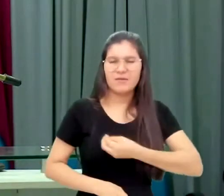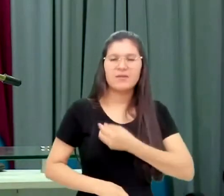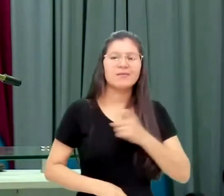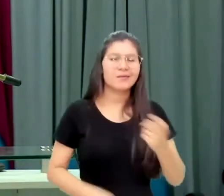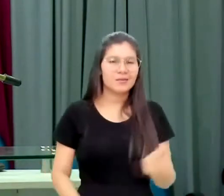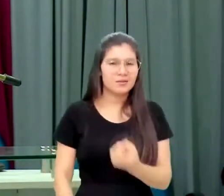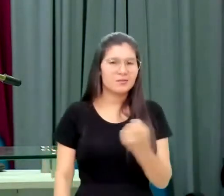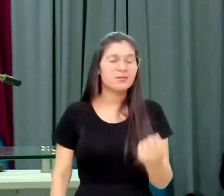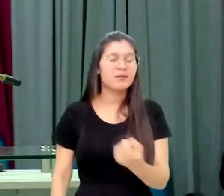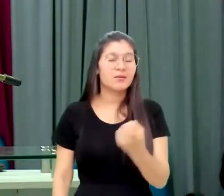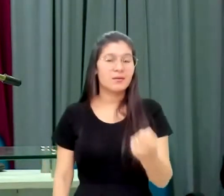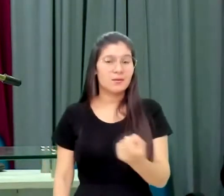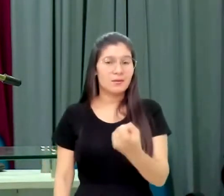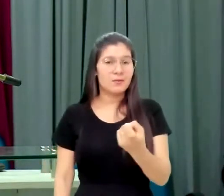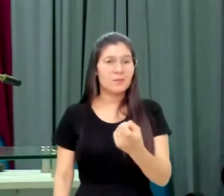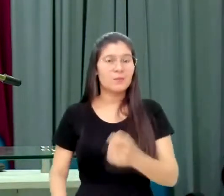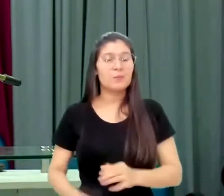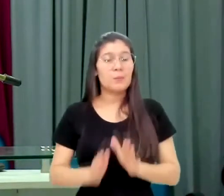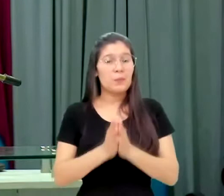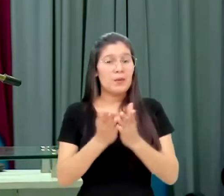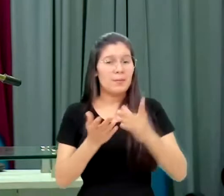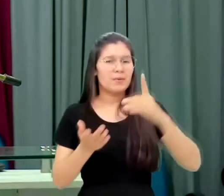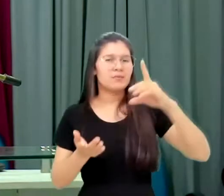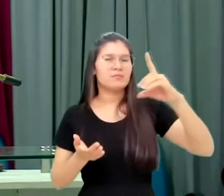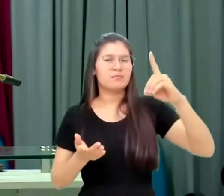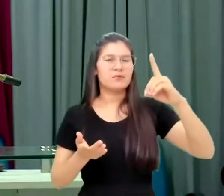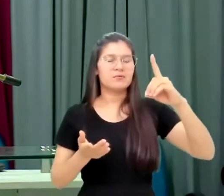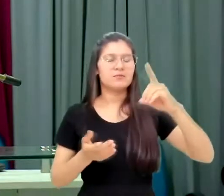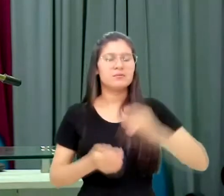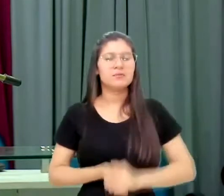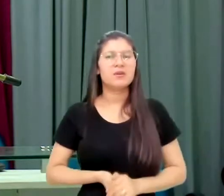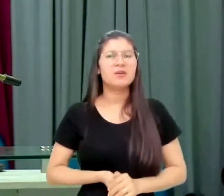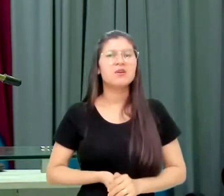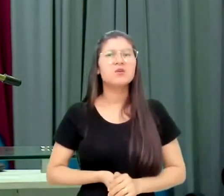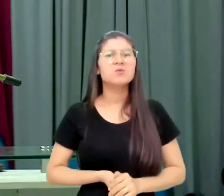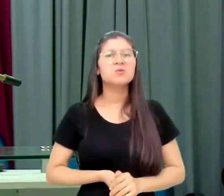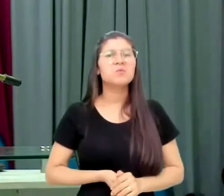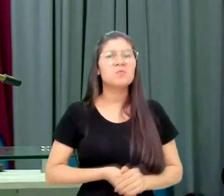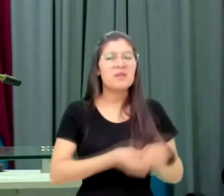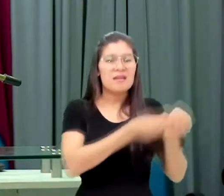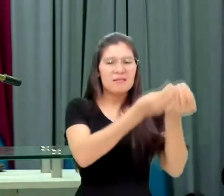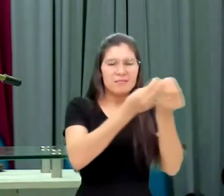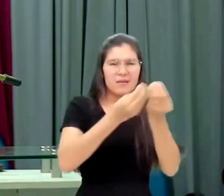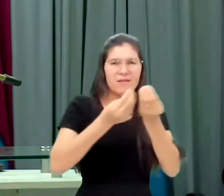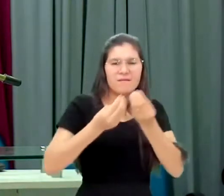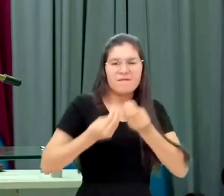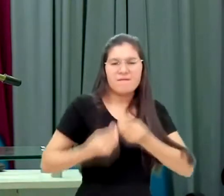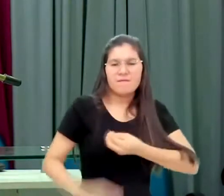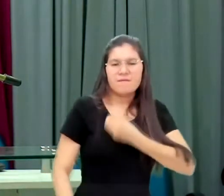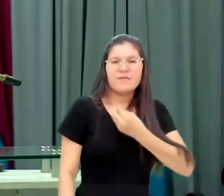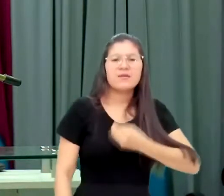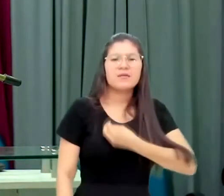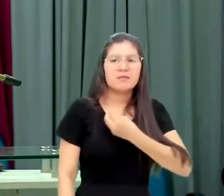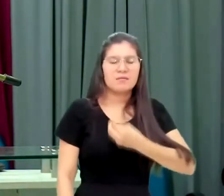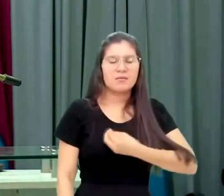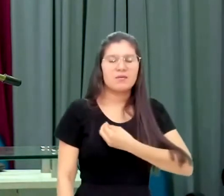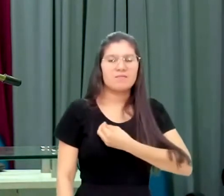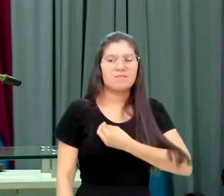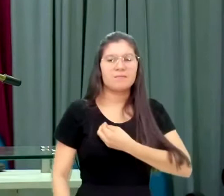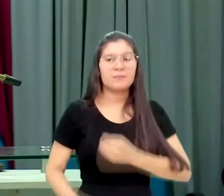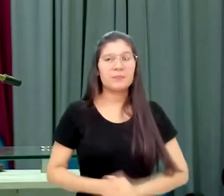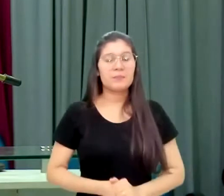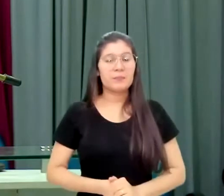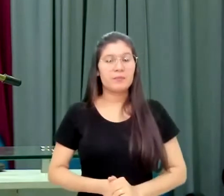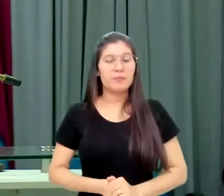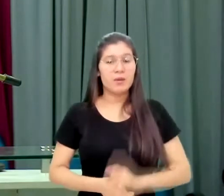Deus. A palavra de Deus, ela produz vida em nós. Aleluia. E aí nós começamos